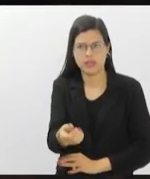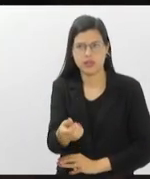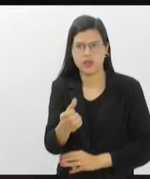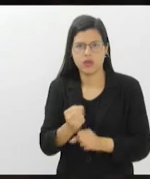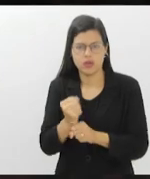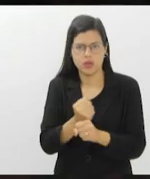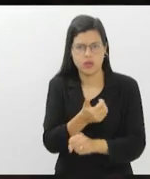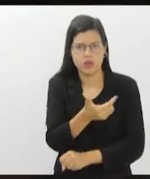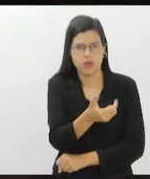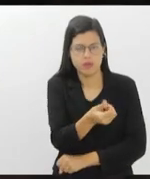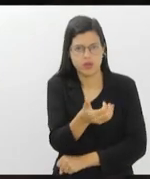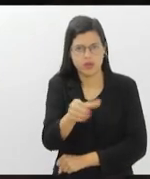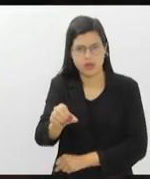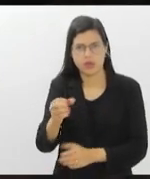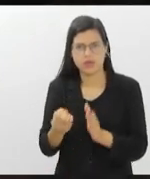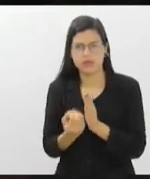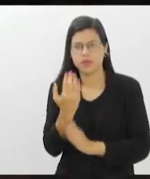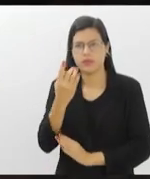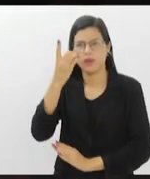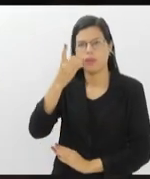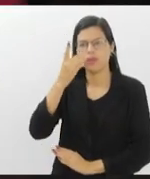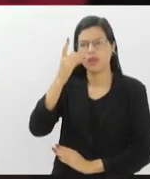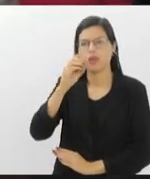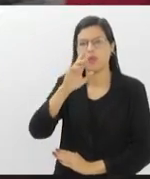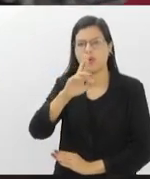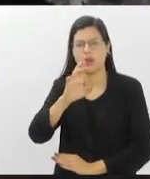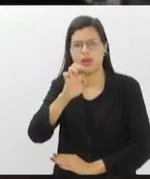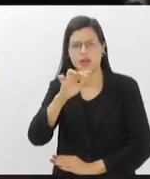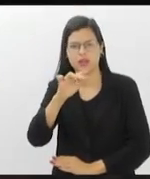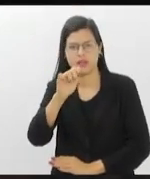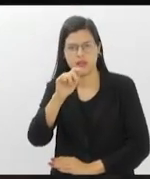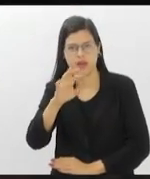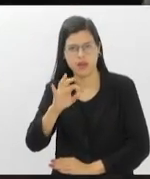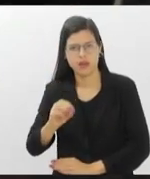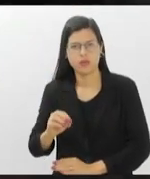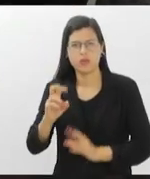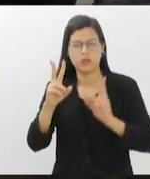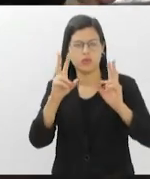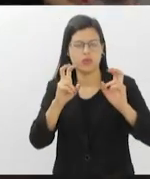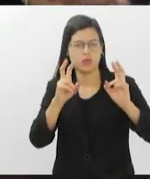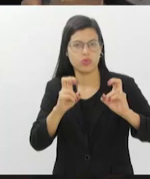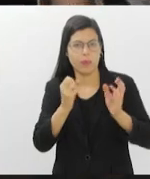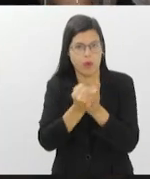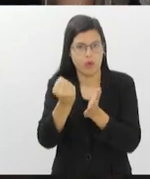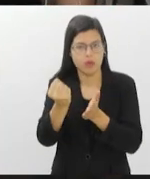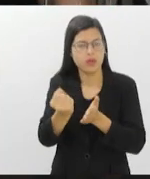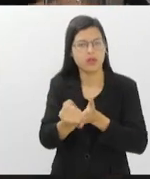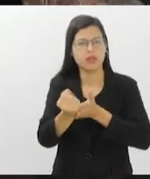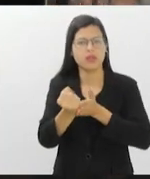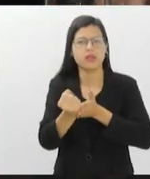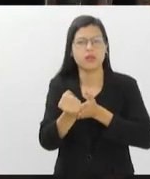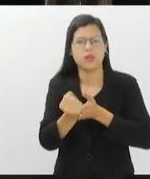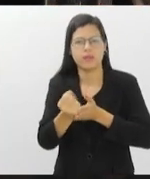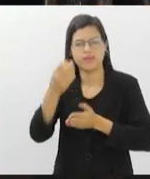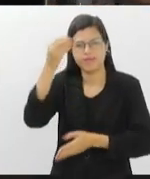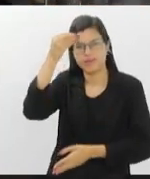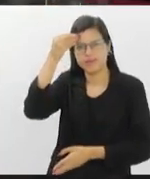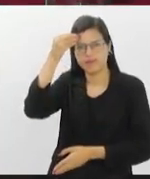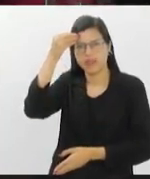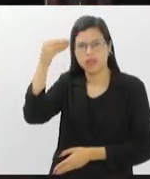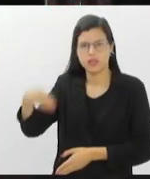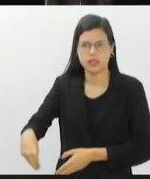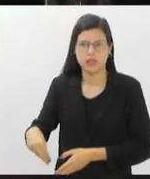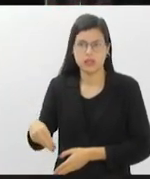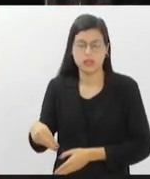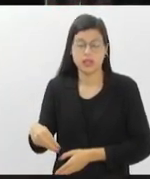de 2019, de autoria do deputado Renato Cozzolino, que dispõe sobre a contratação e a desistência de contratos